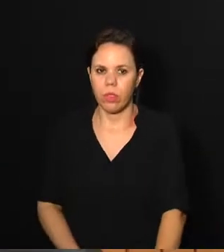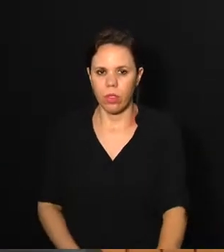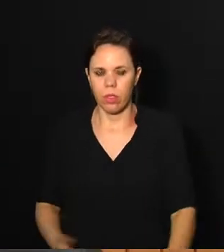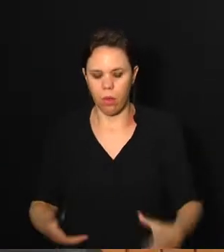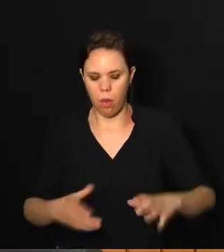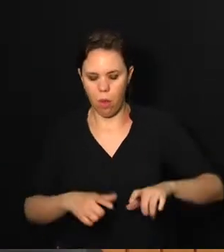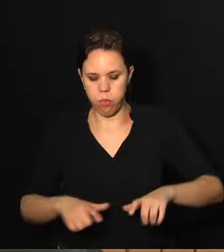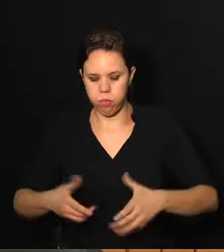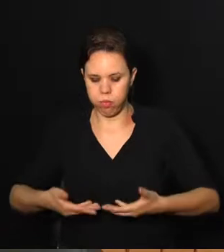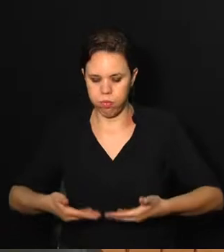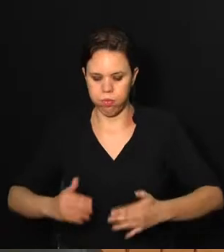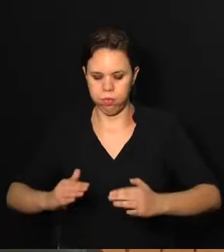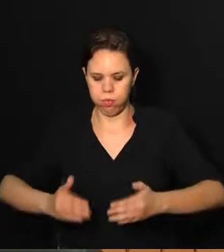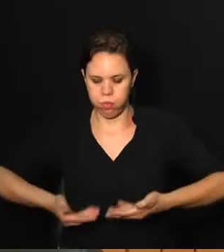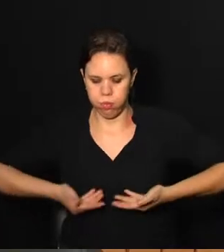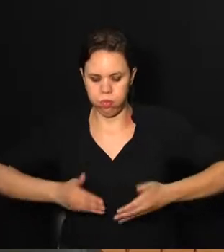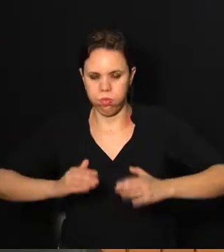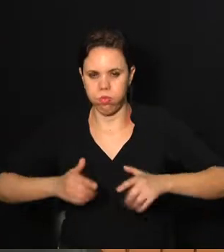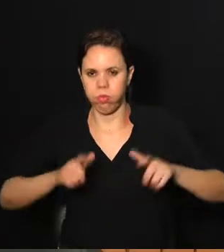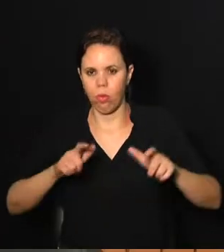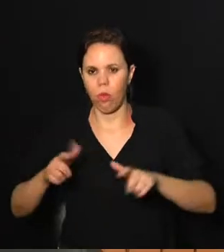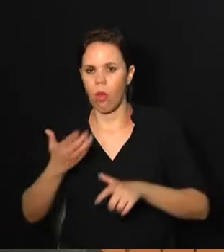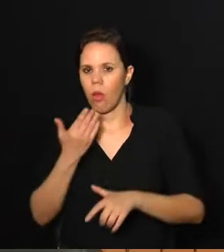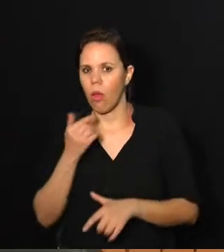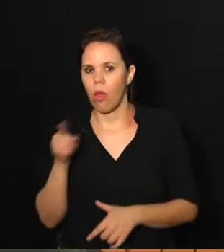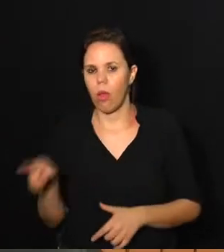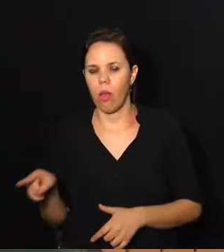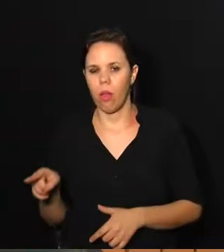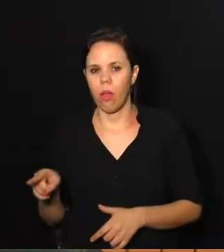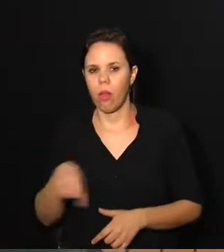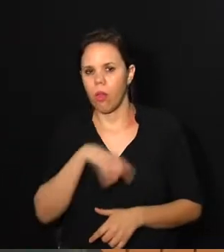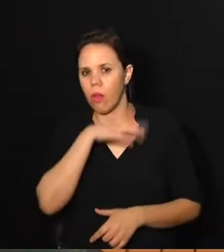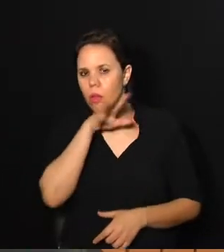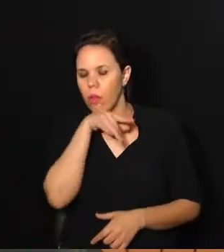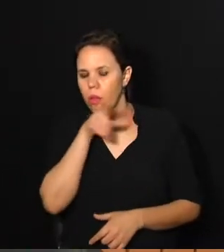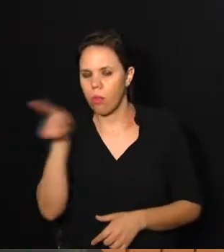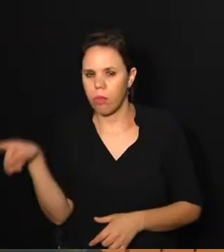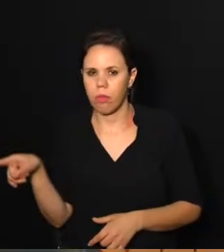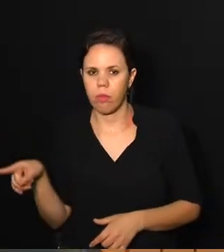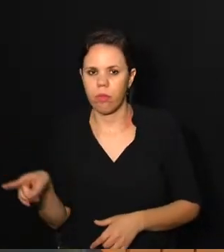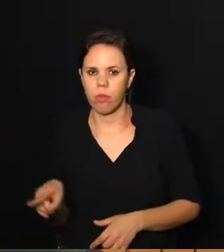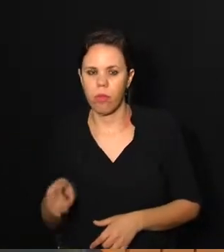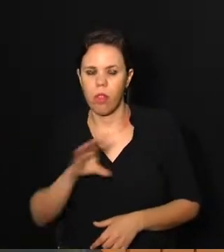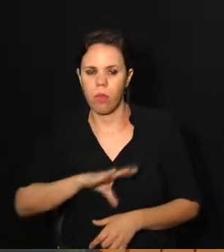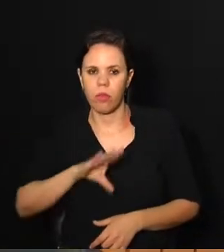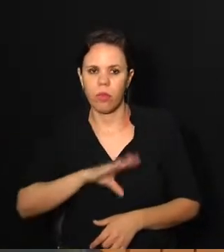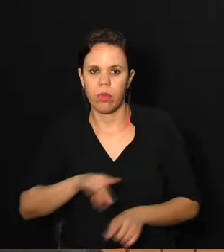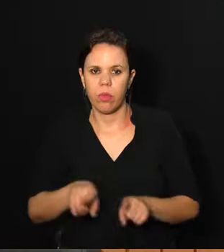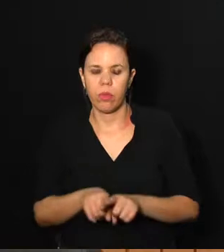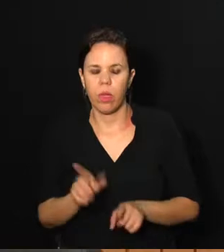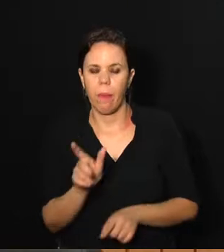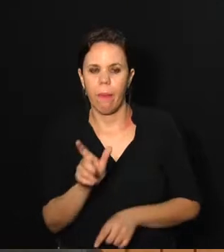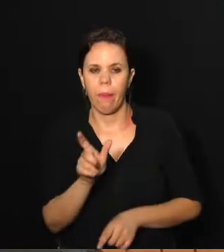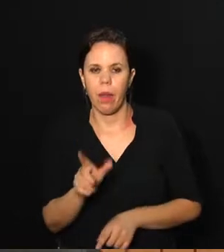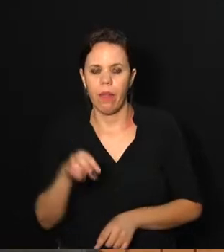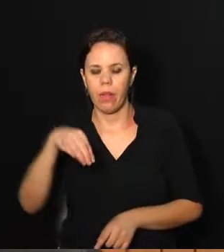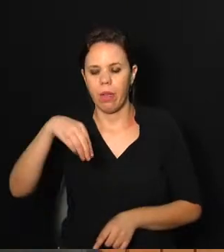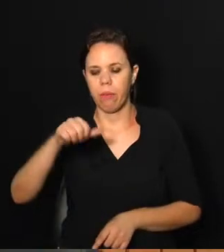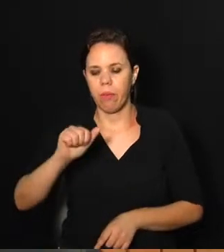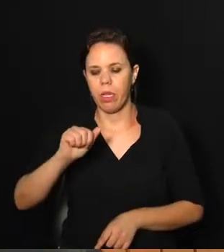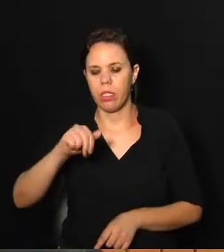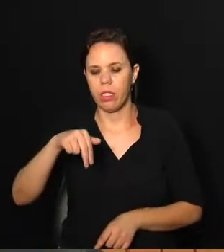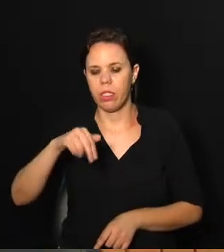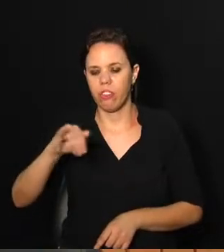espaço, mas manjedoura é o espaço de alimentação dos animais, que aí o português também, a palavra manjedoura vem